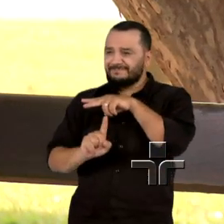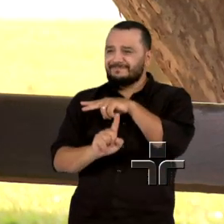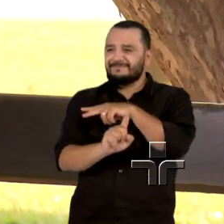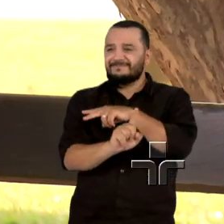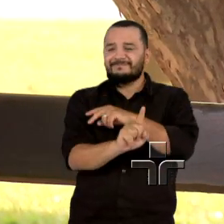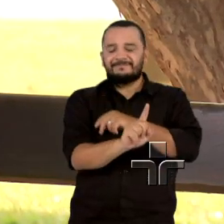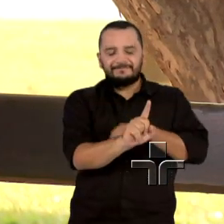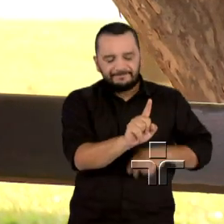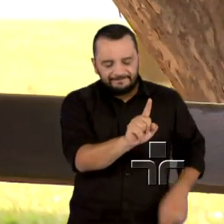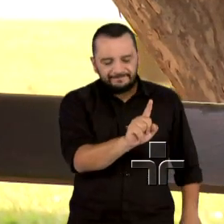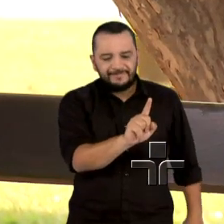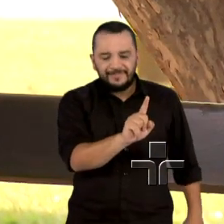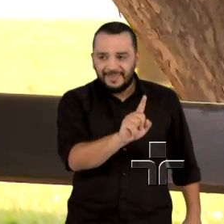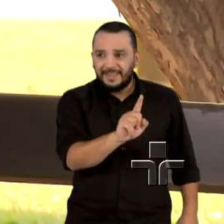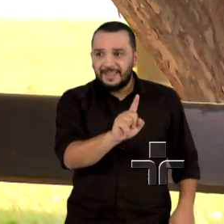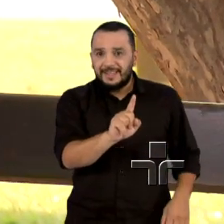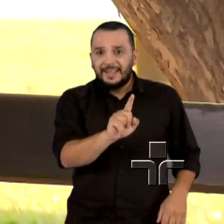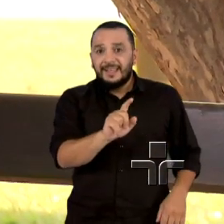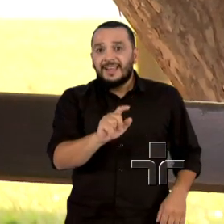eles falaram o seguinte,